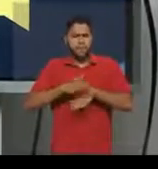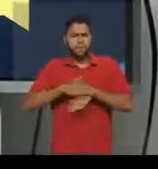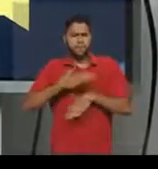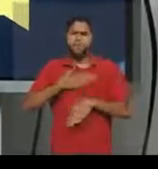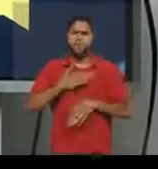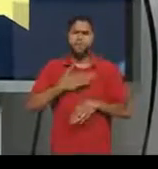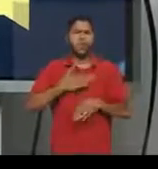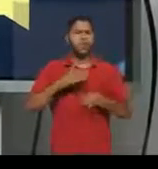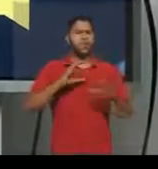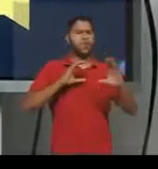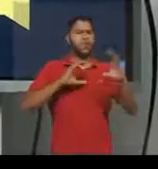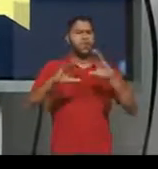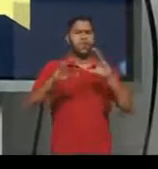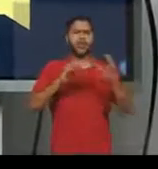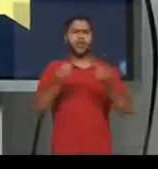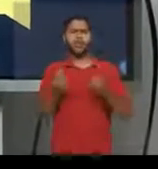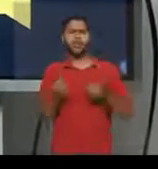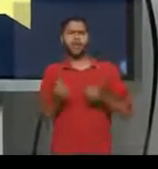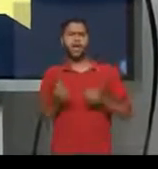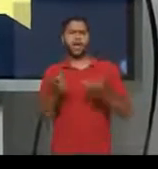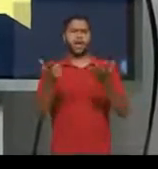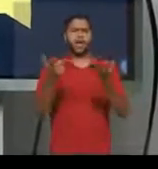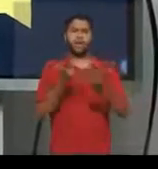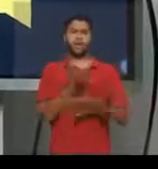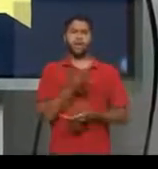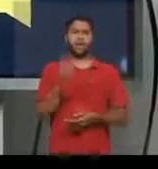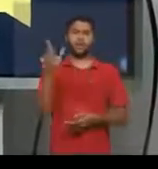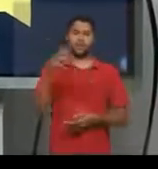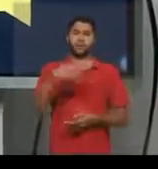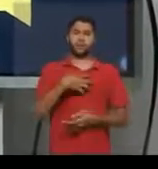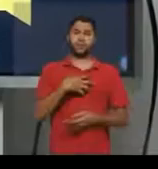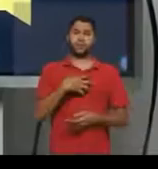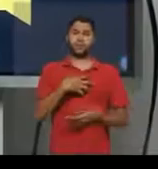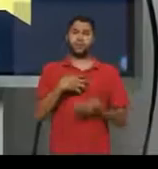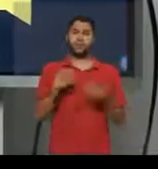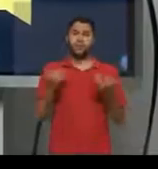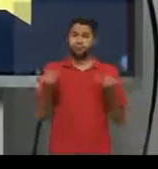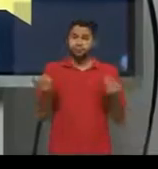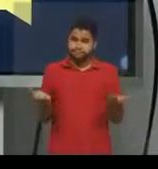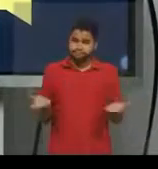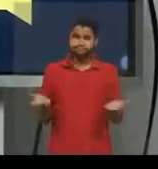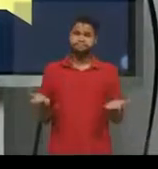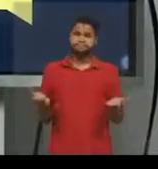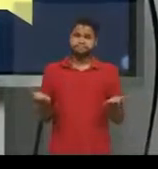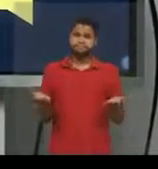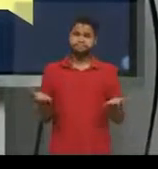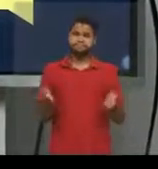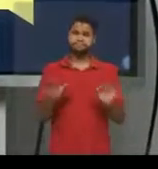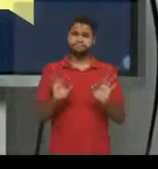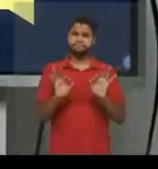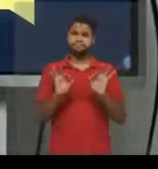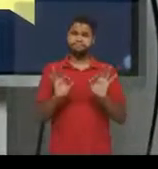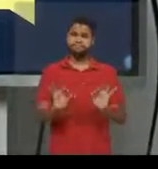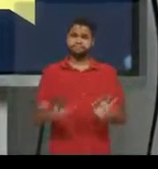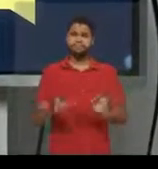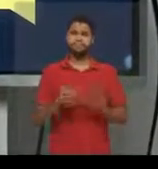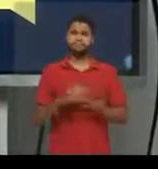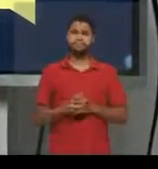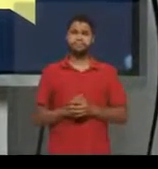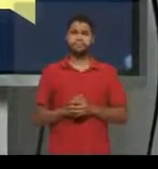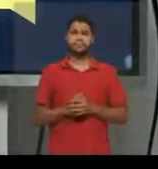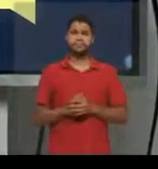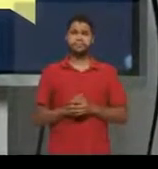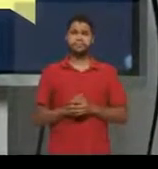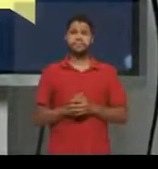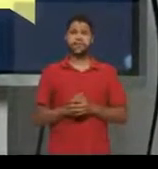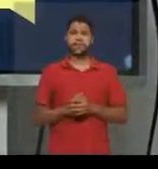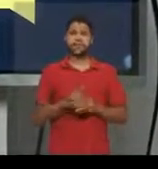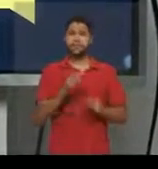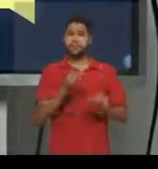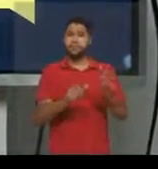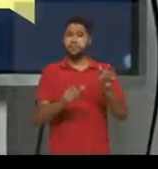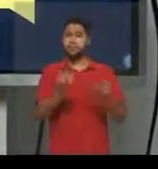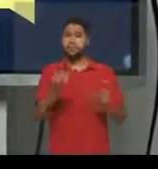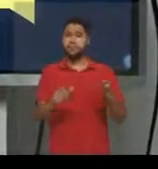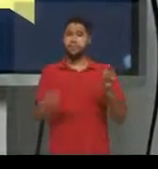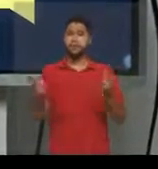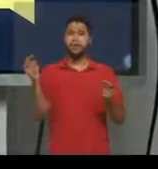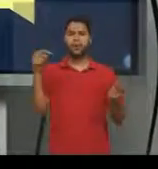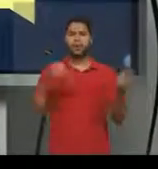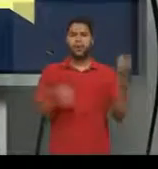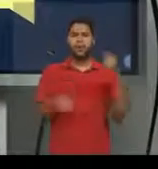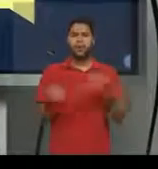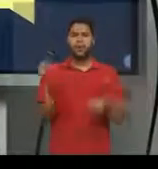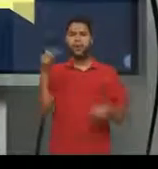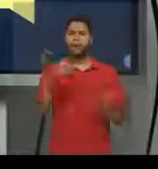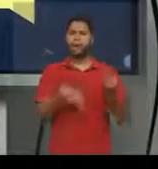me comunicar de outras formas. Então, eu tenho certeza que quem veio agora para